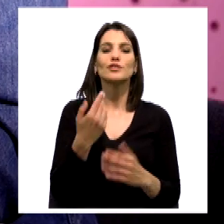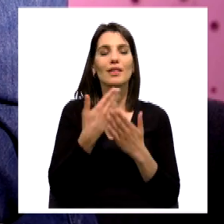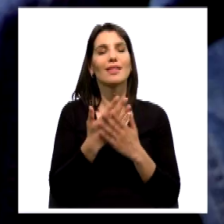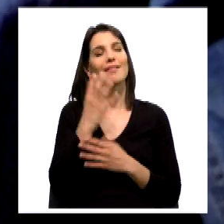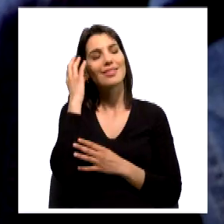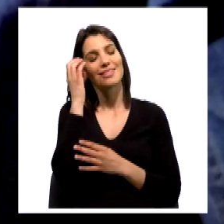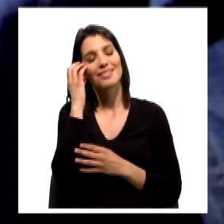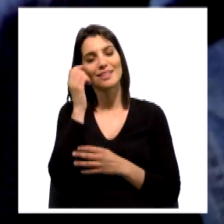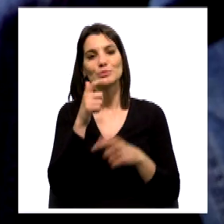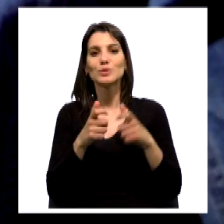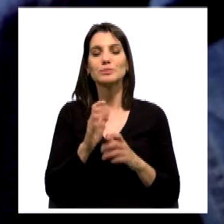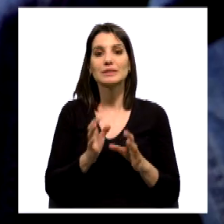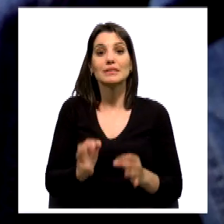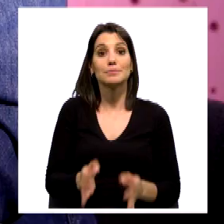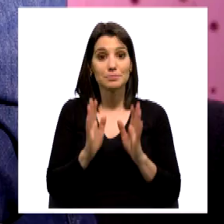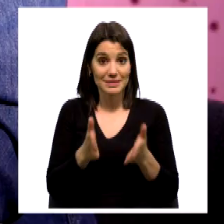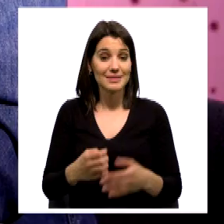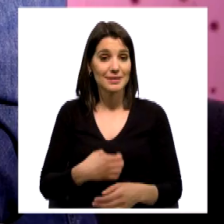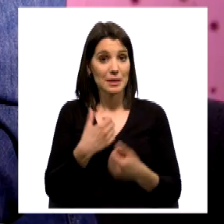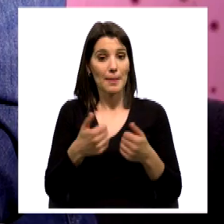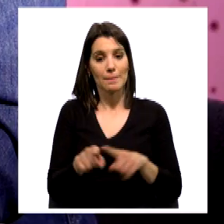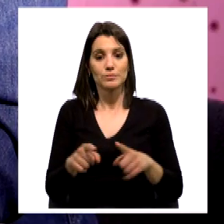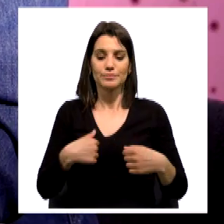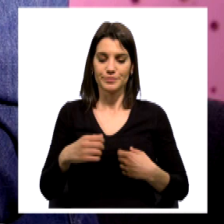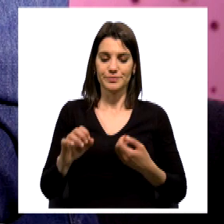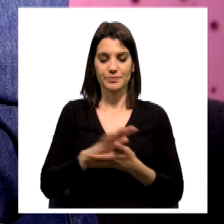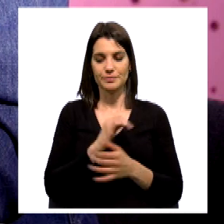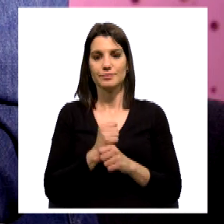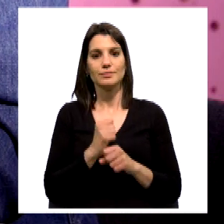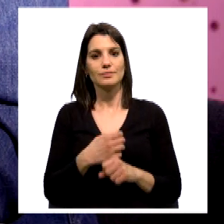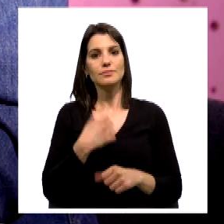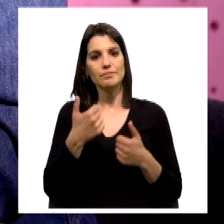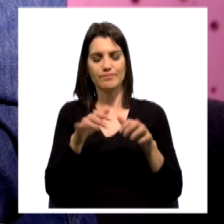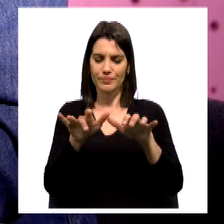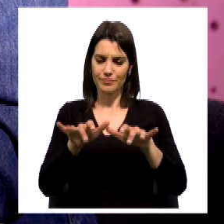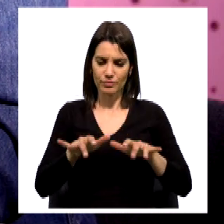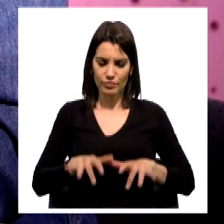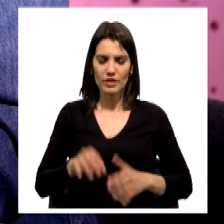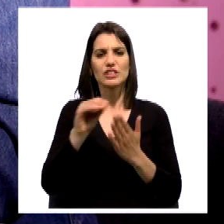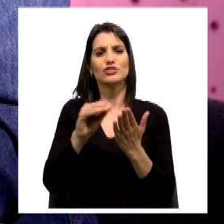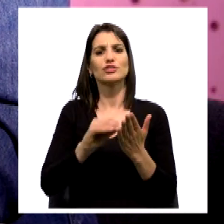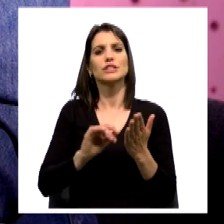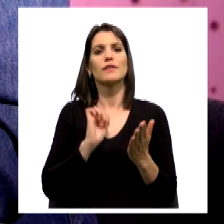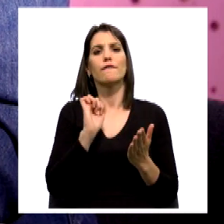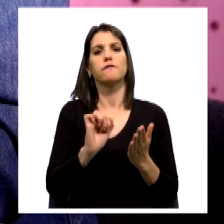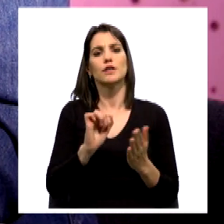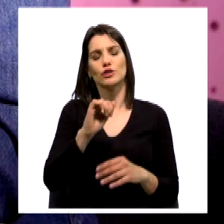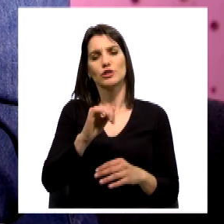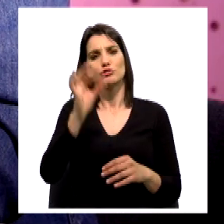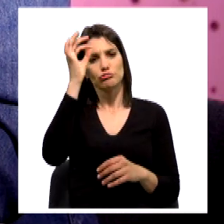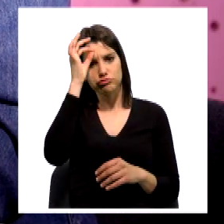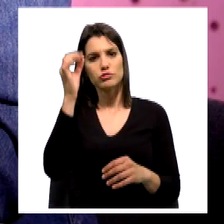sua voz. As pessoas têm que se sentir confortáveis, do mesmo modo que um jornalista tem que se sentir confortável com a sua escrita, em